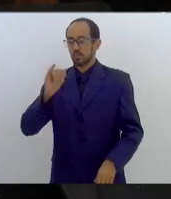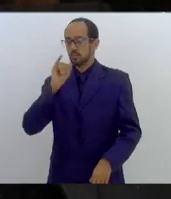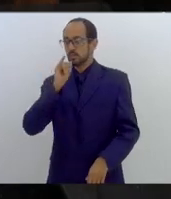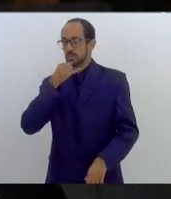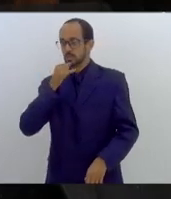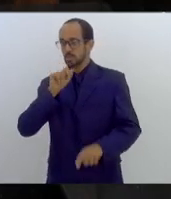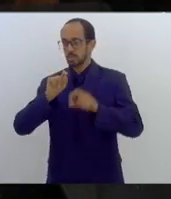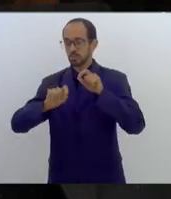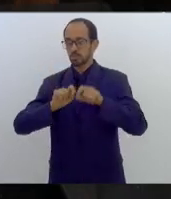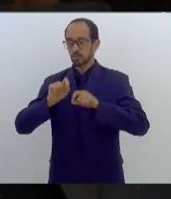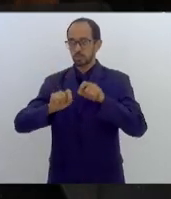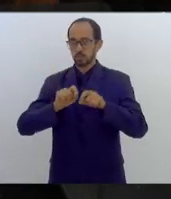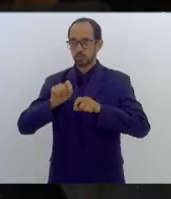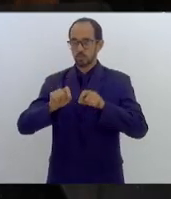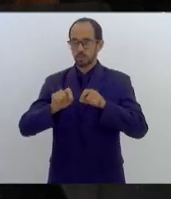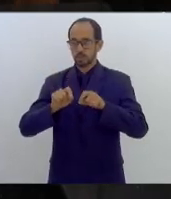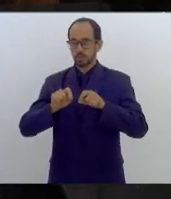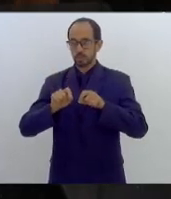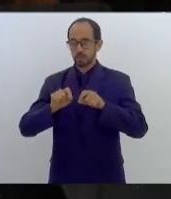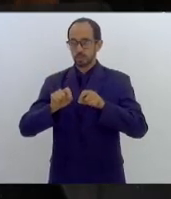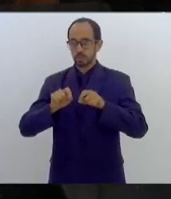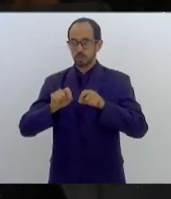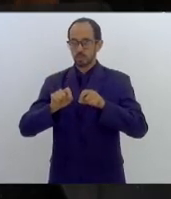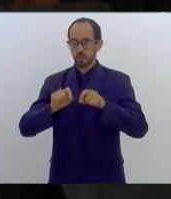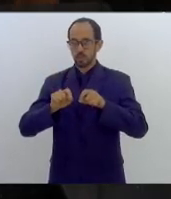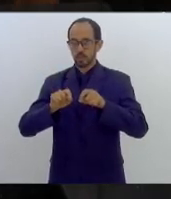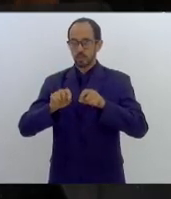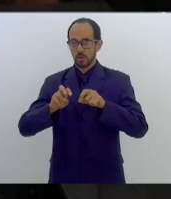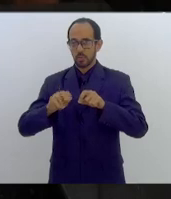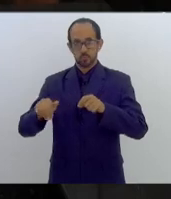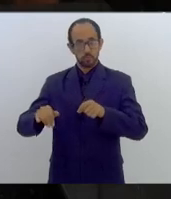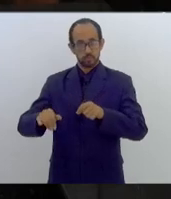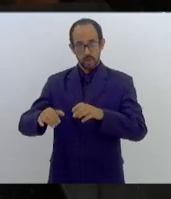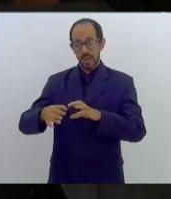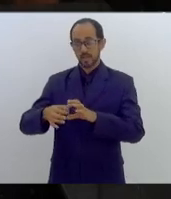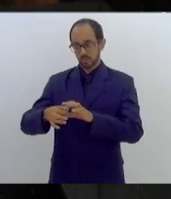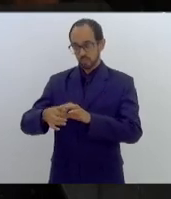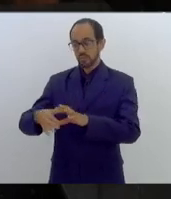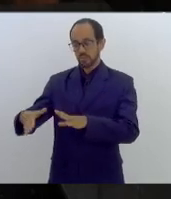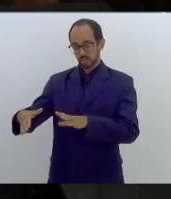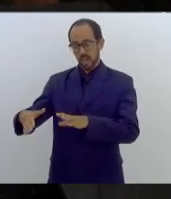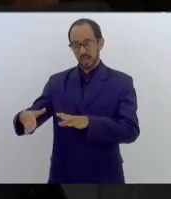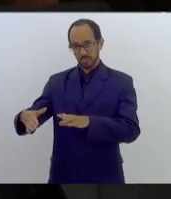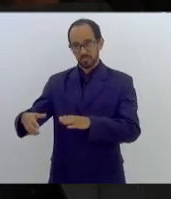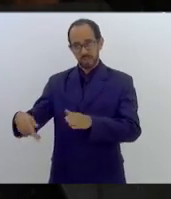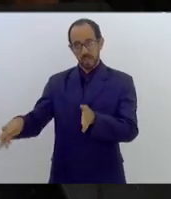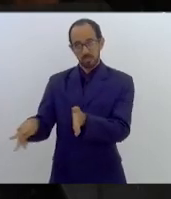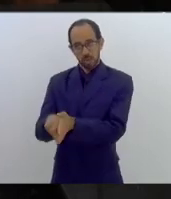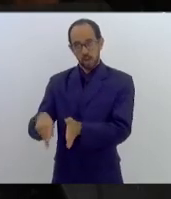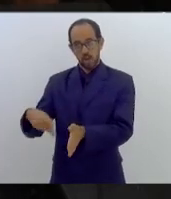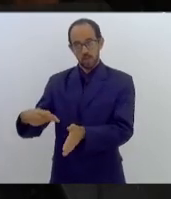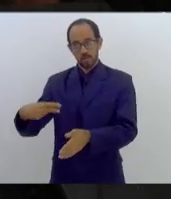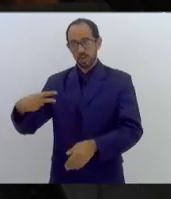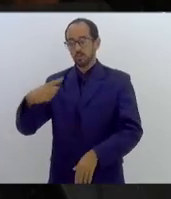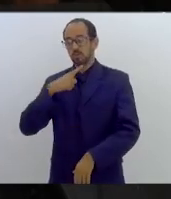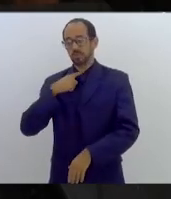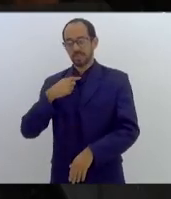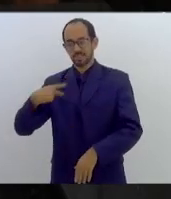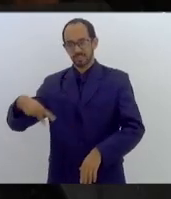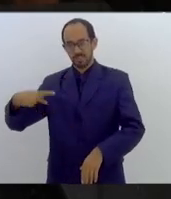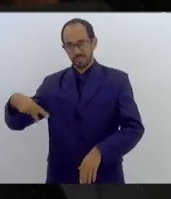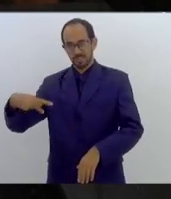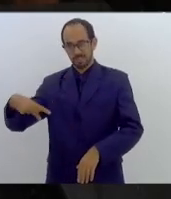infelizmente vai nos deixar de livre e espontânea vontade e